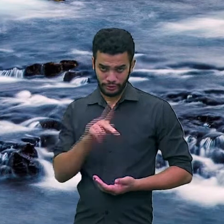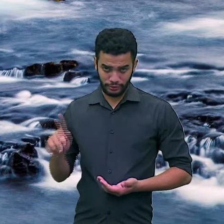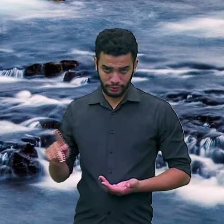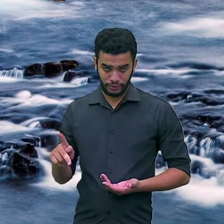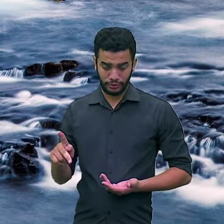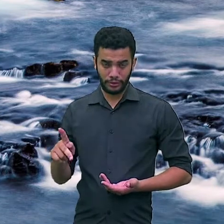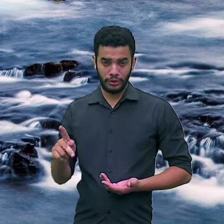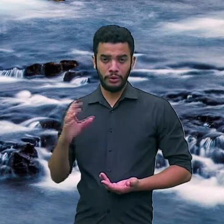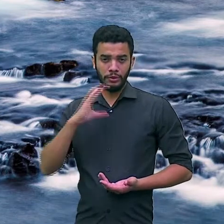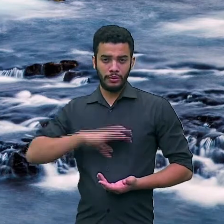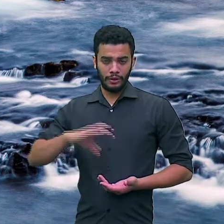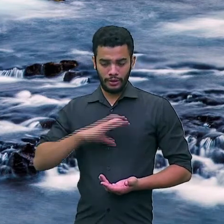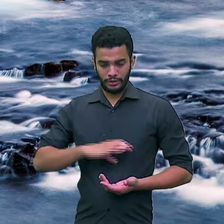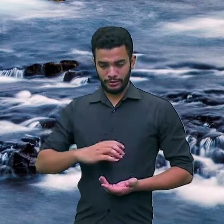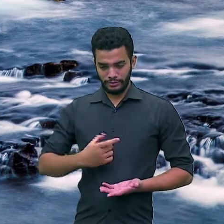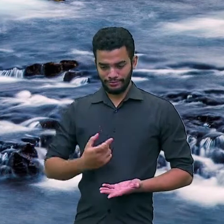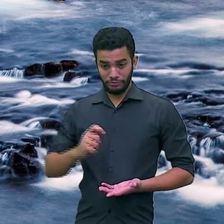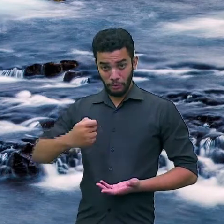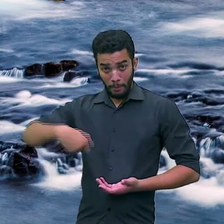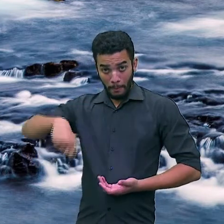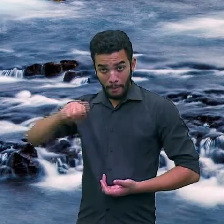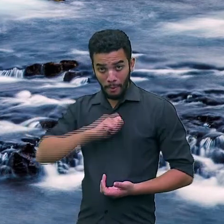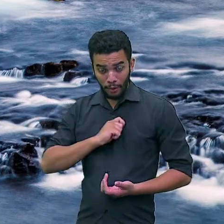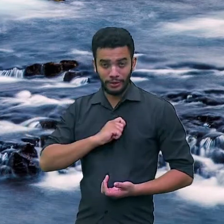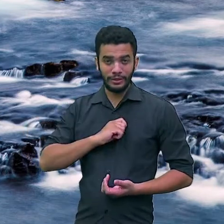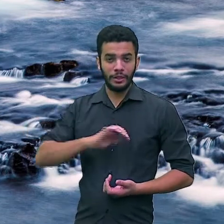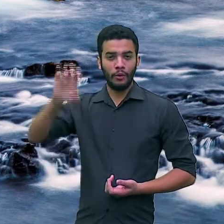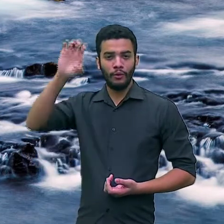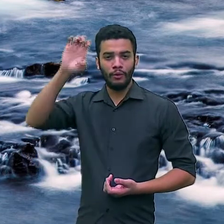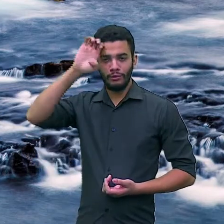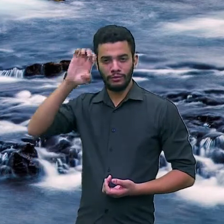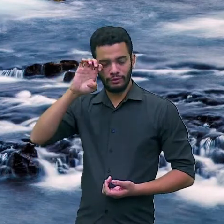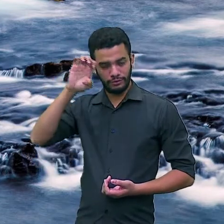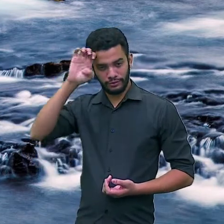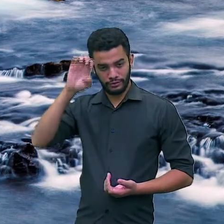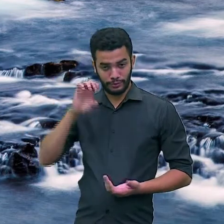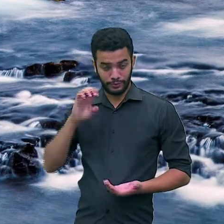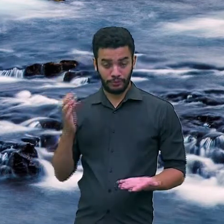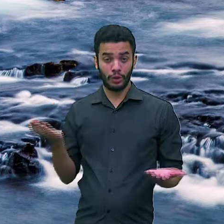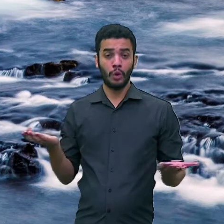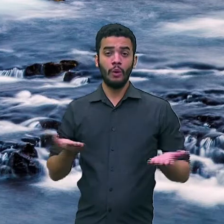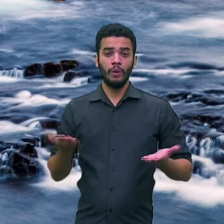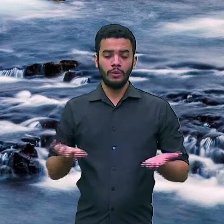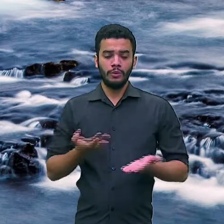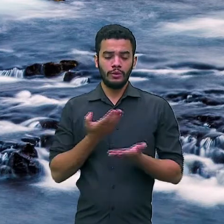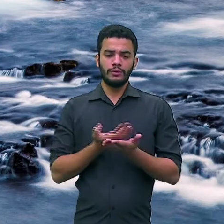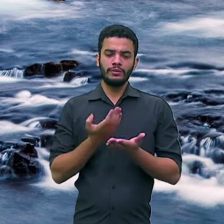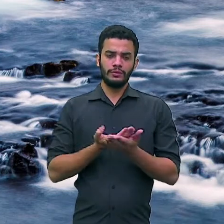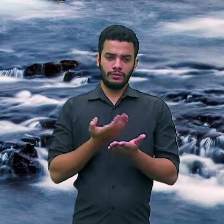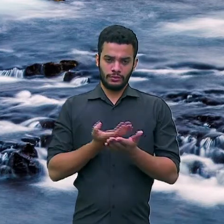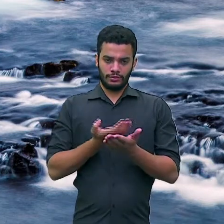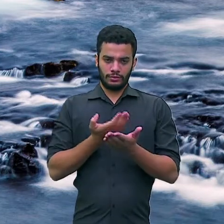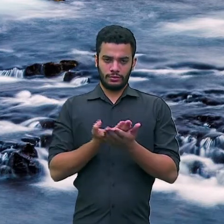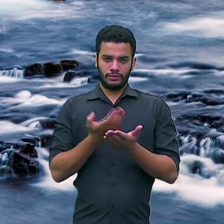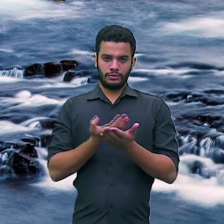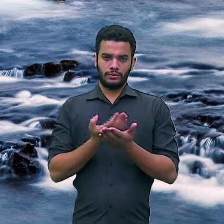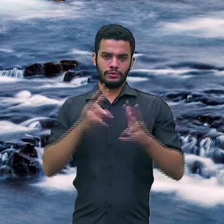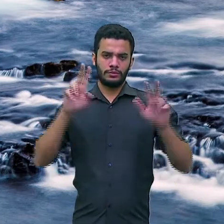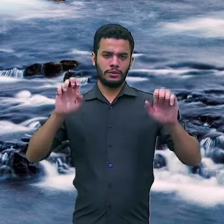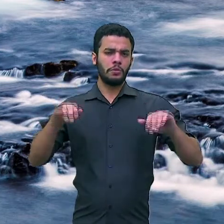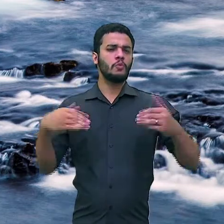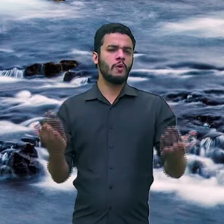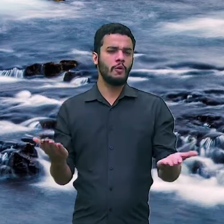Governador Valadares. Na aula de hoje, conheceremos os verbos, mais uma classe de palavras da nossa língua